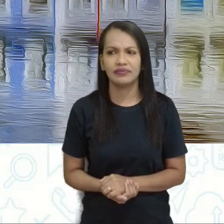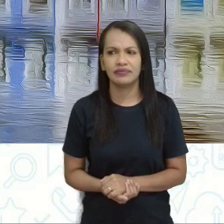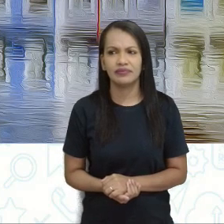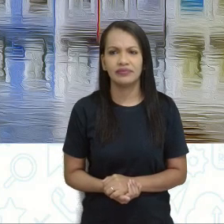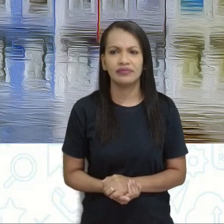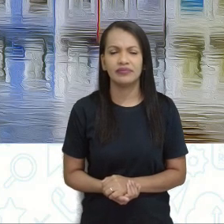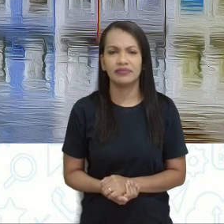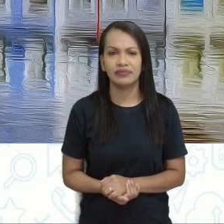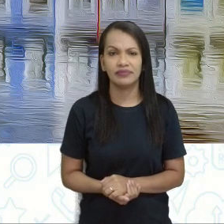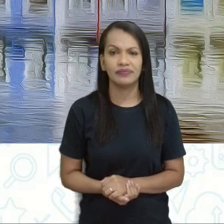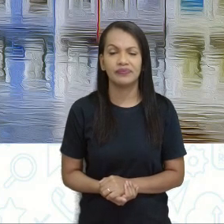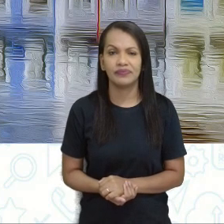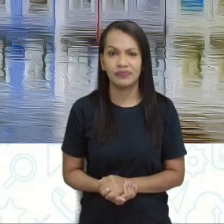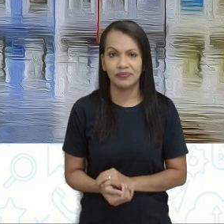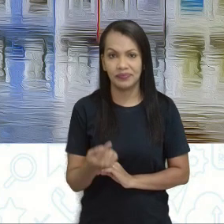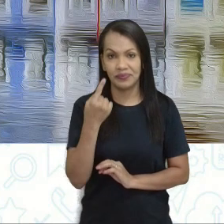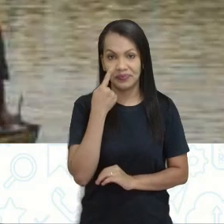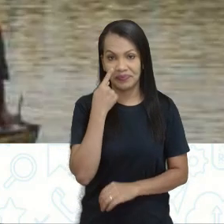Será que foi?